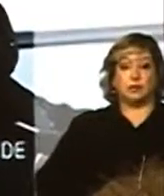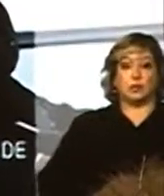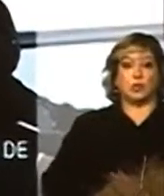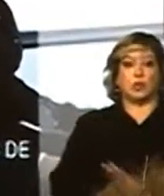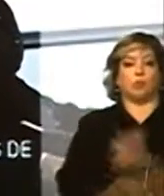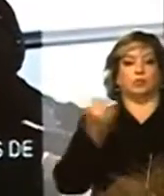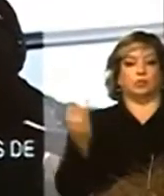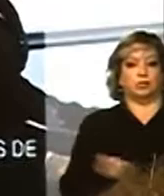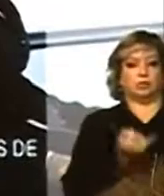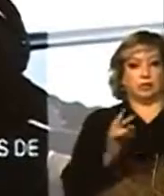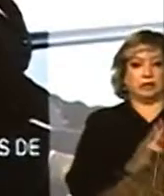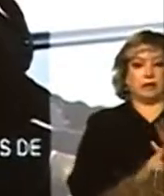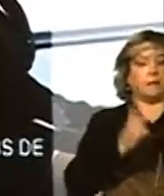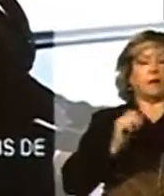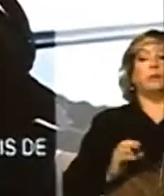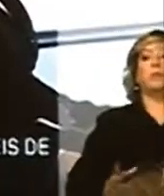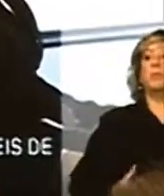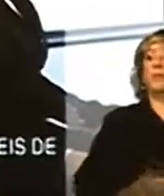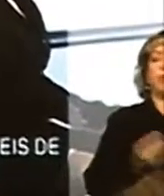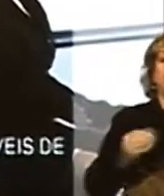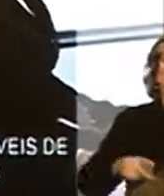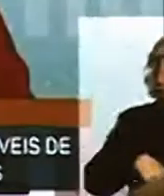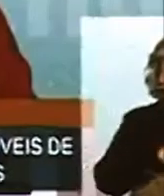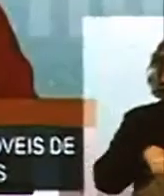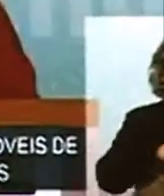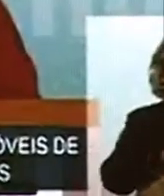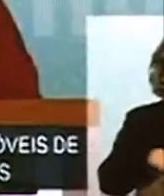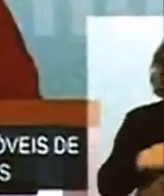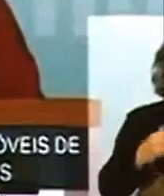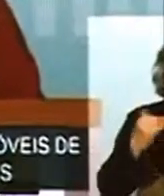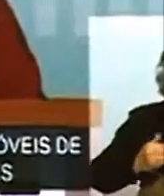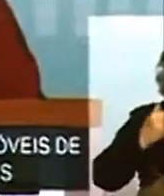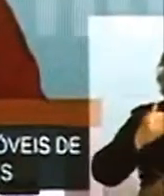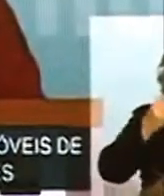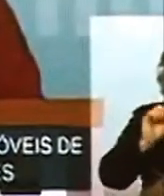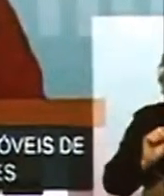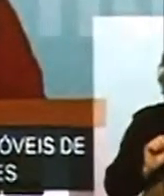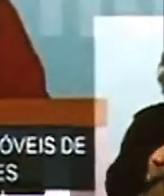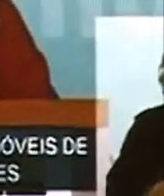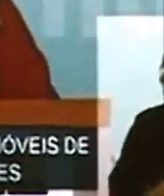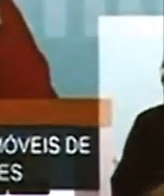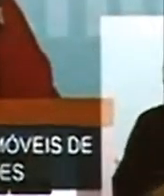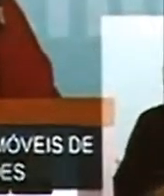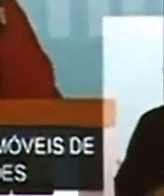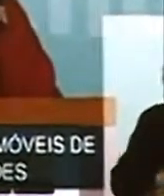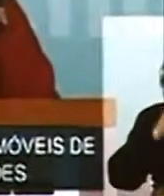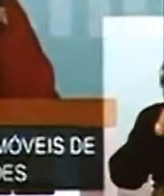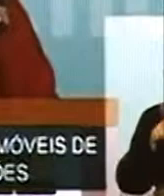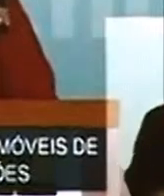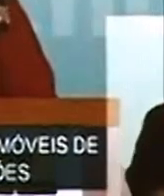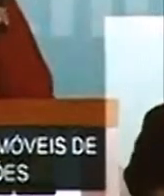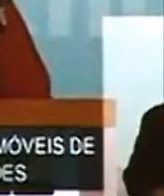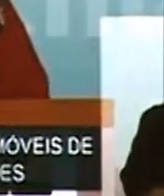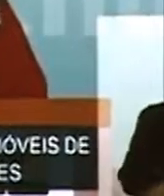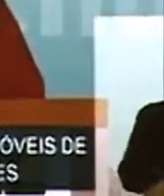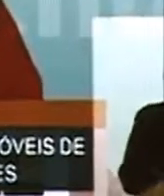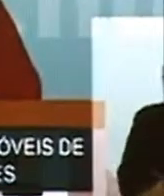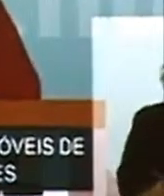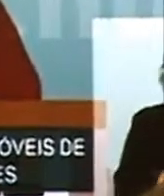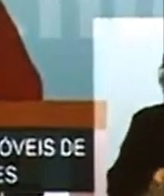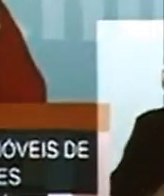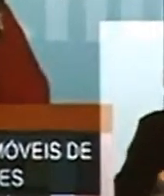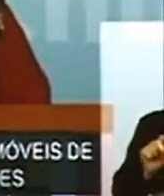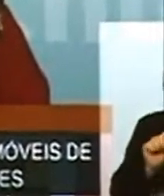paradigmas para muitos países em desenvolvimento e que, inclusive, mostram uma diferença